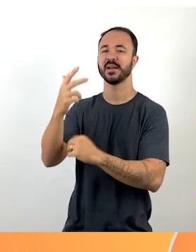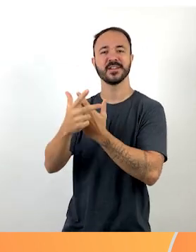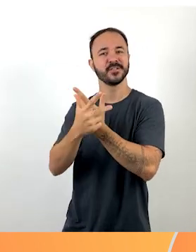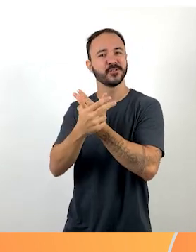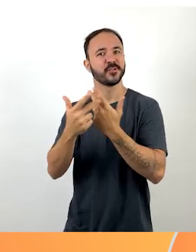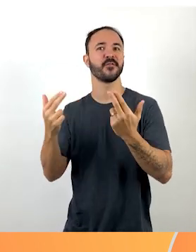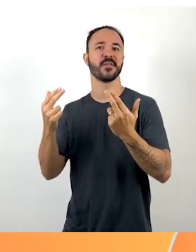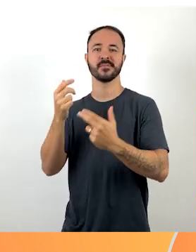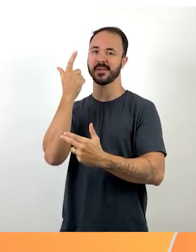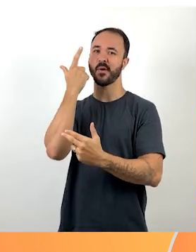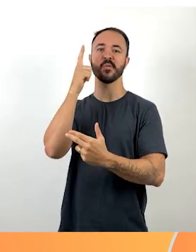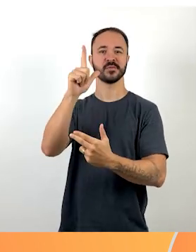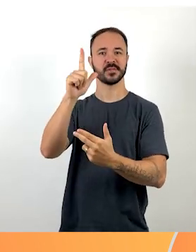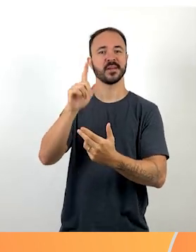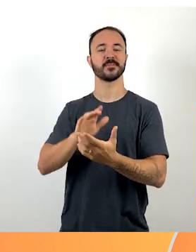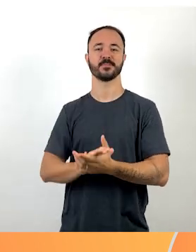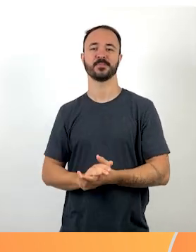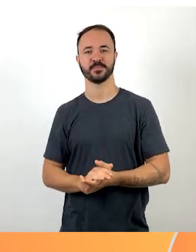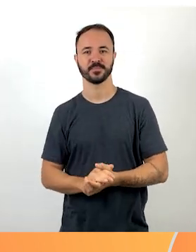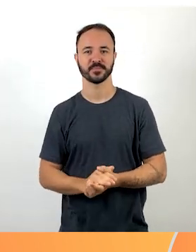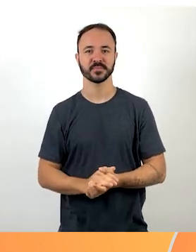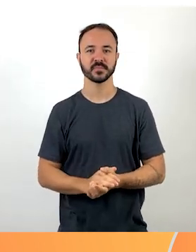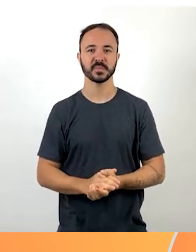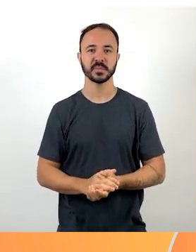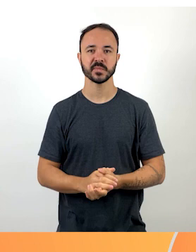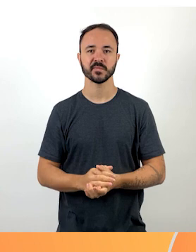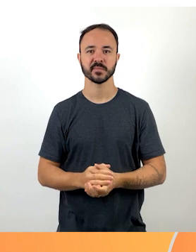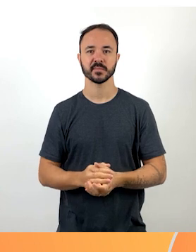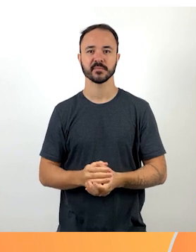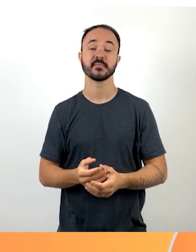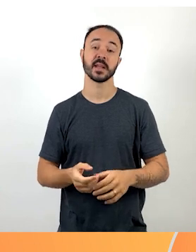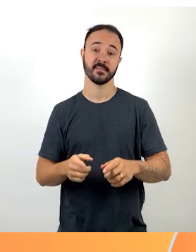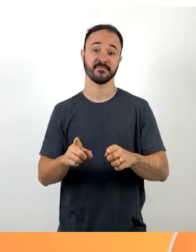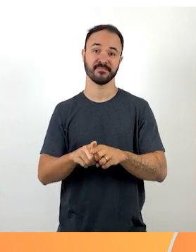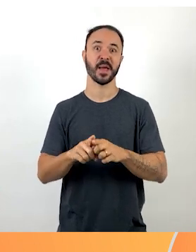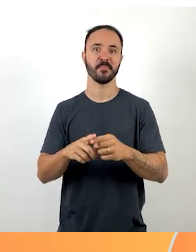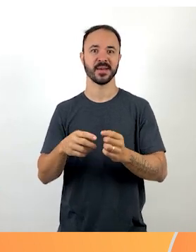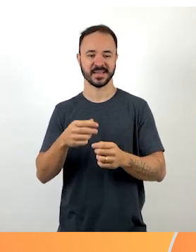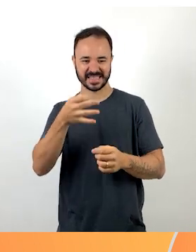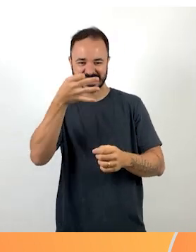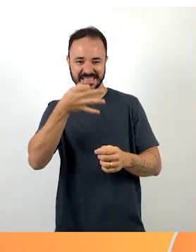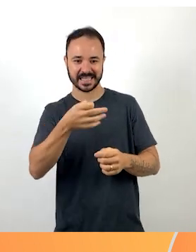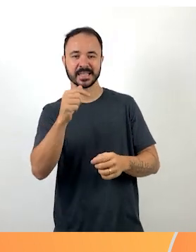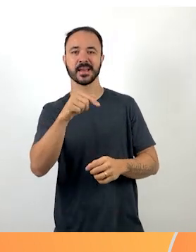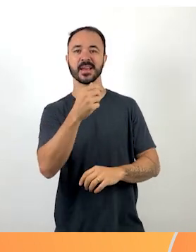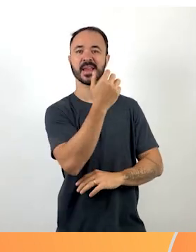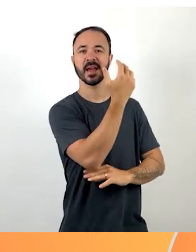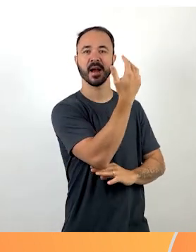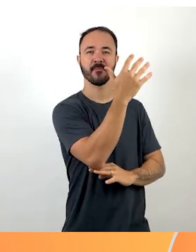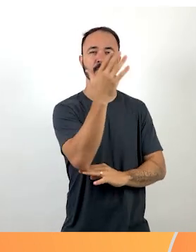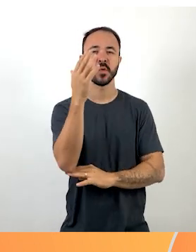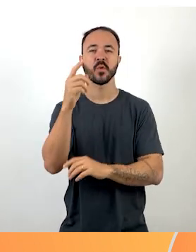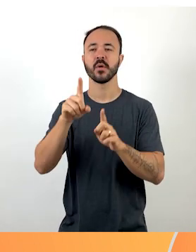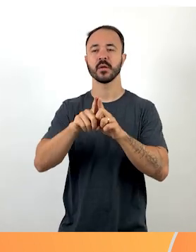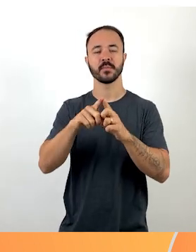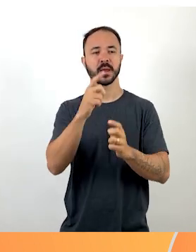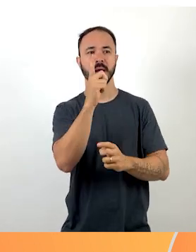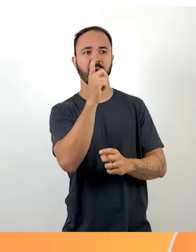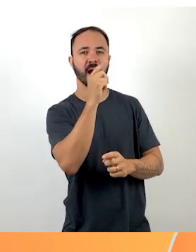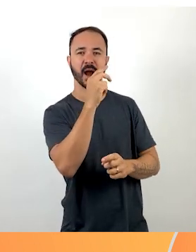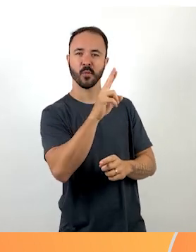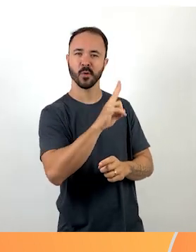na substituição dessa cultura inicial. E nós temos a garantia da pureza dos mananciais.